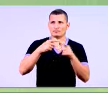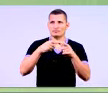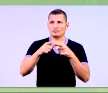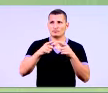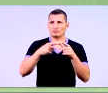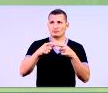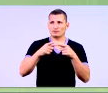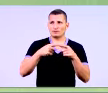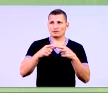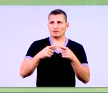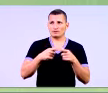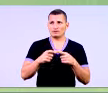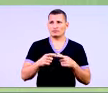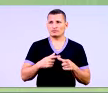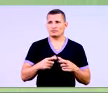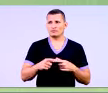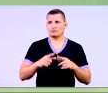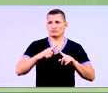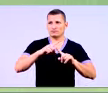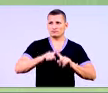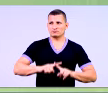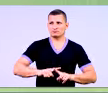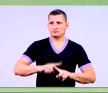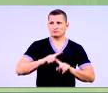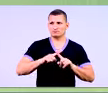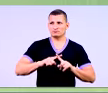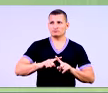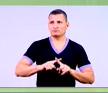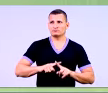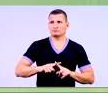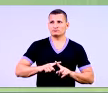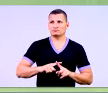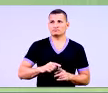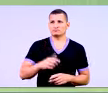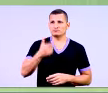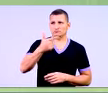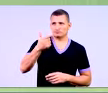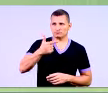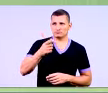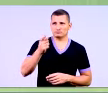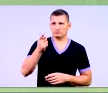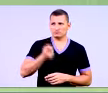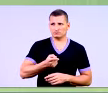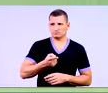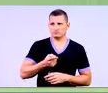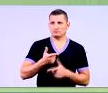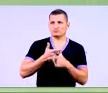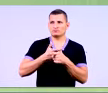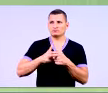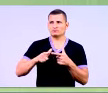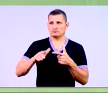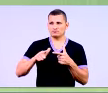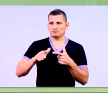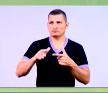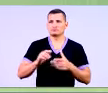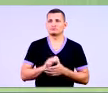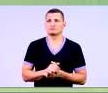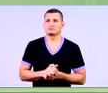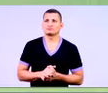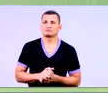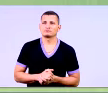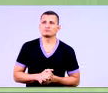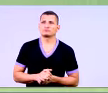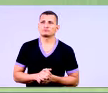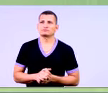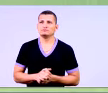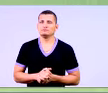ou seja multiplicação prioridade 2 é a barra ou seja divisão então se eu tiver uma expressão que